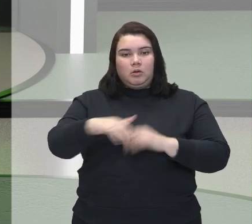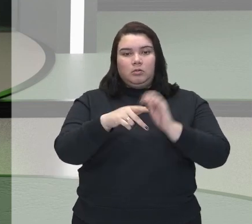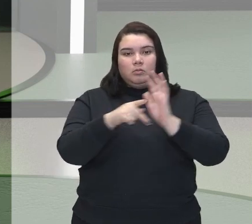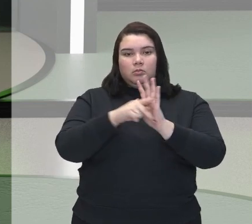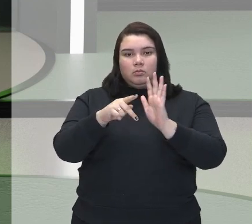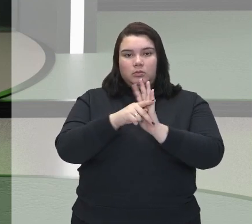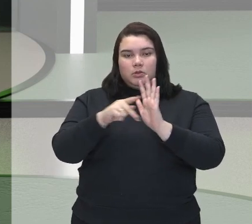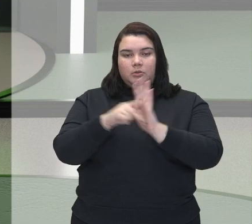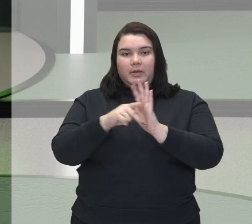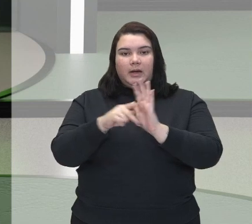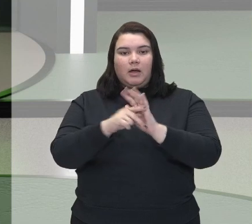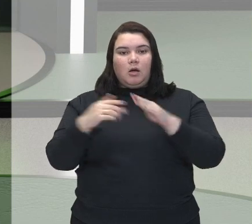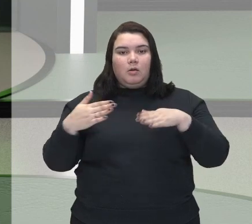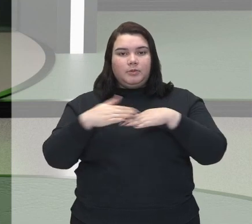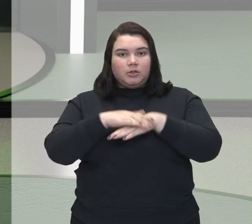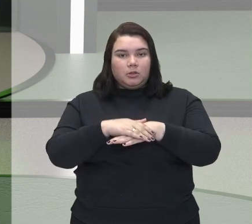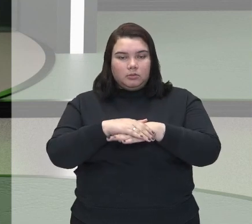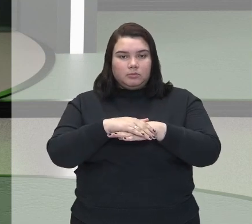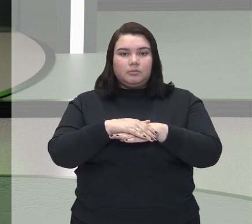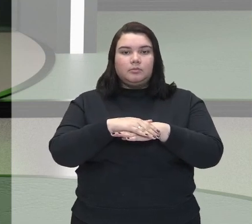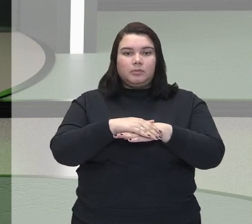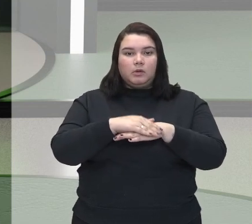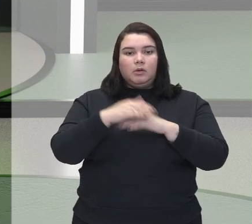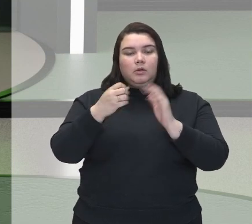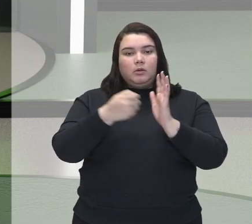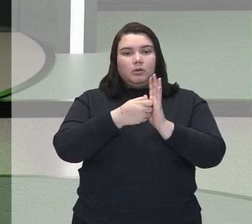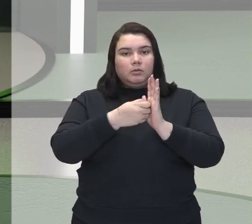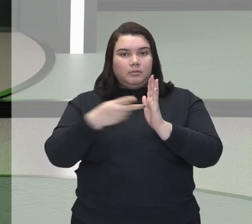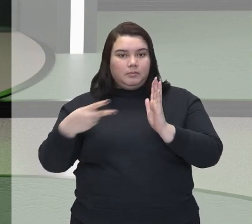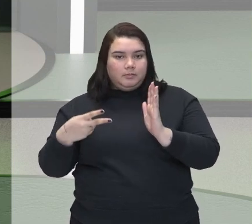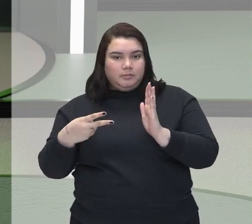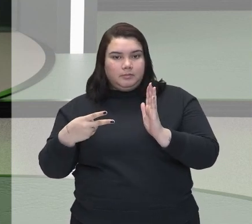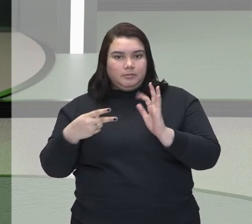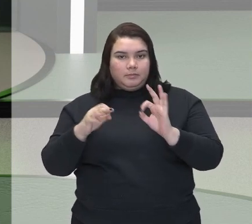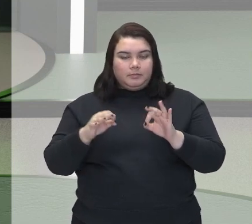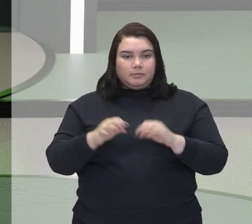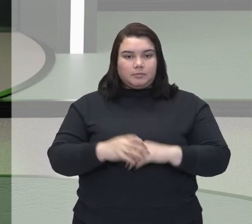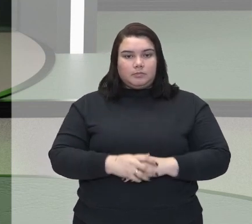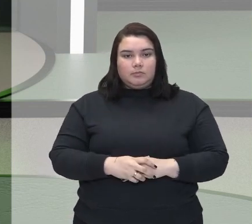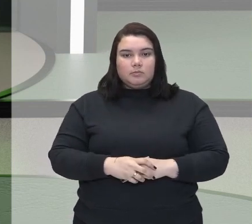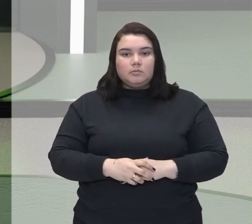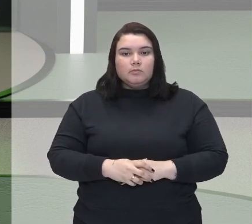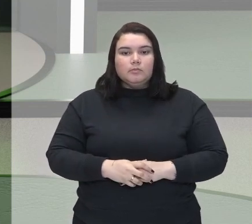isomeria óptica, que vamos já ver a importância dessa substância.